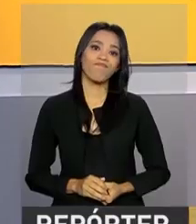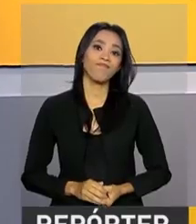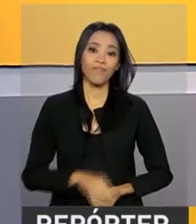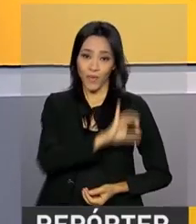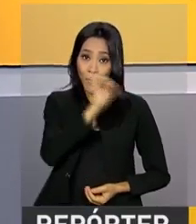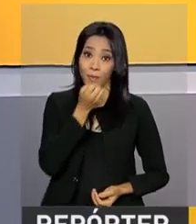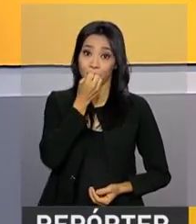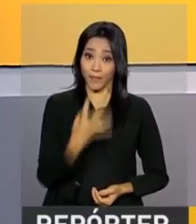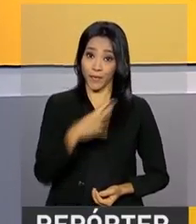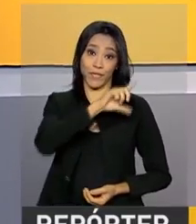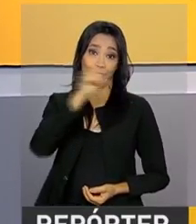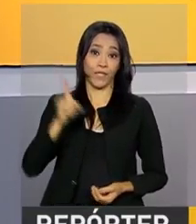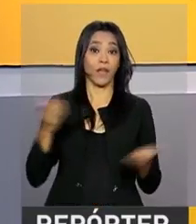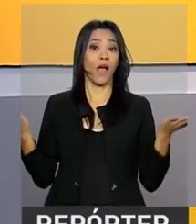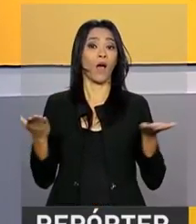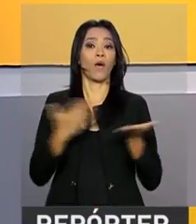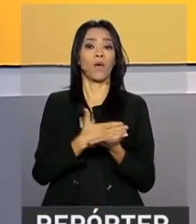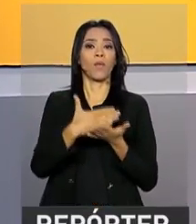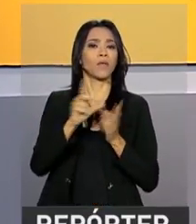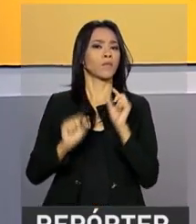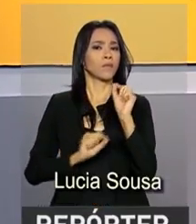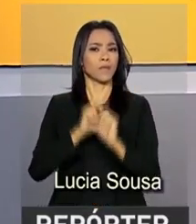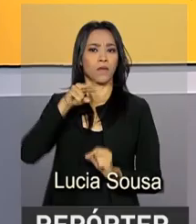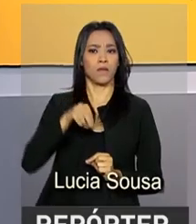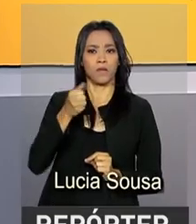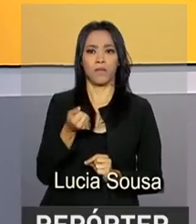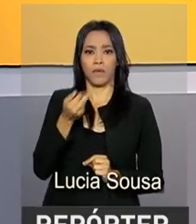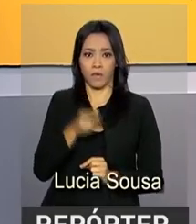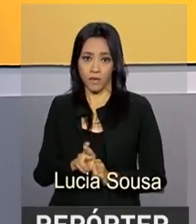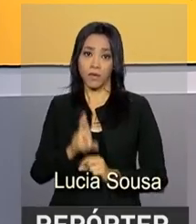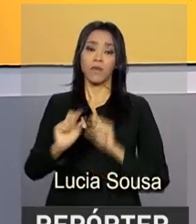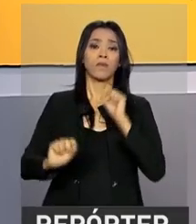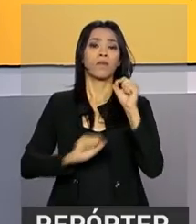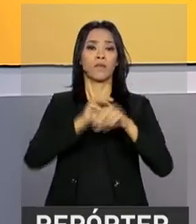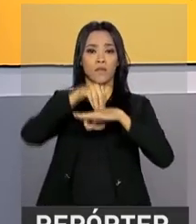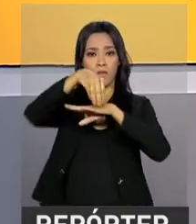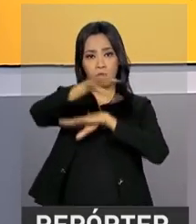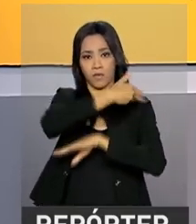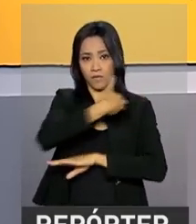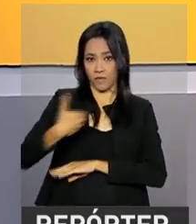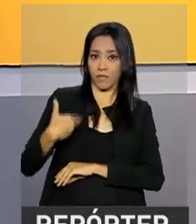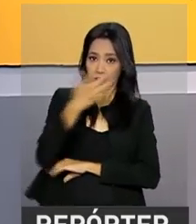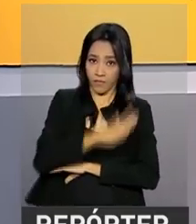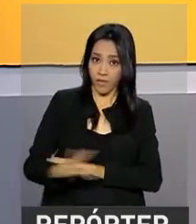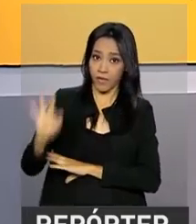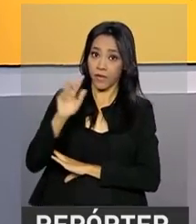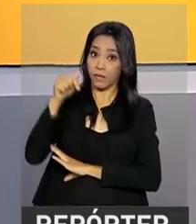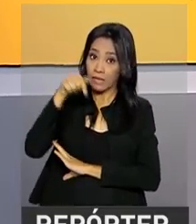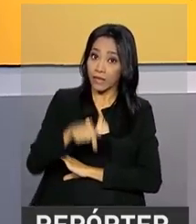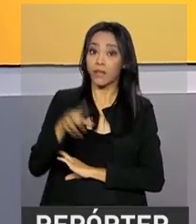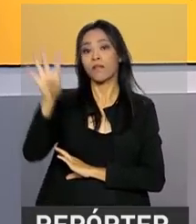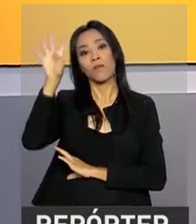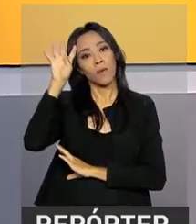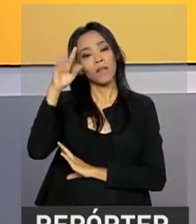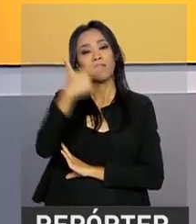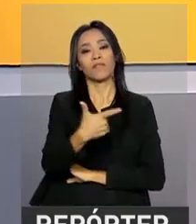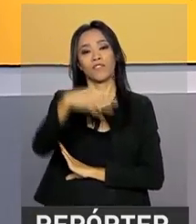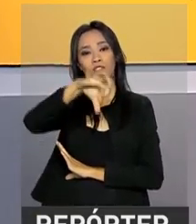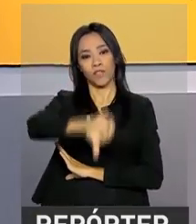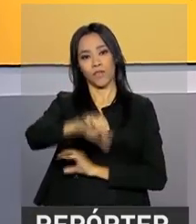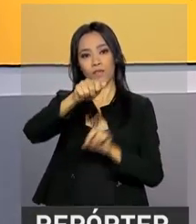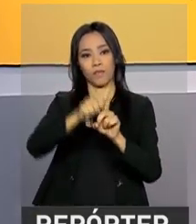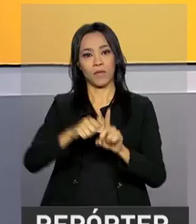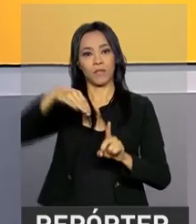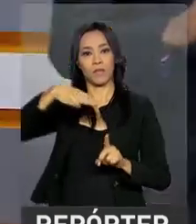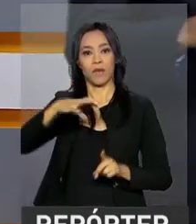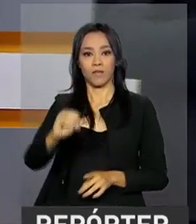Olá um bom dia para você começa agora o repórter NBR com as notícias do Governo Federal desta quarta-feira 29